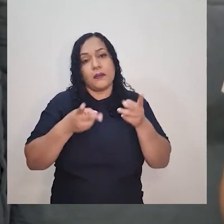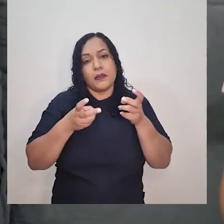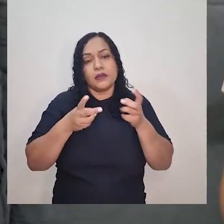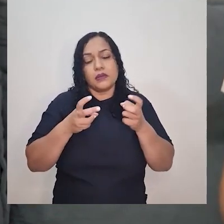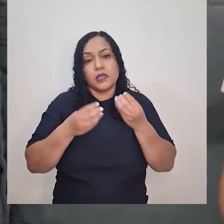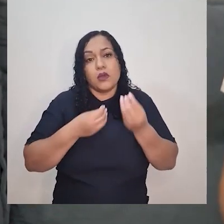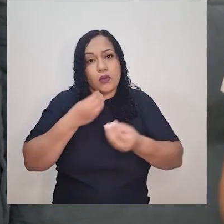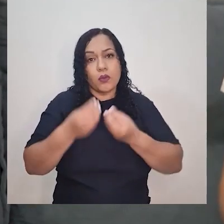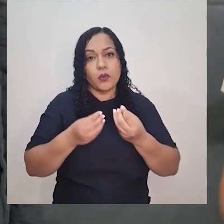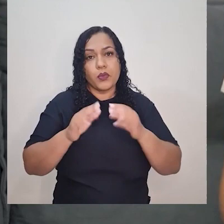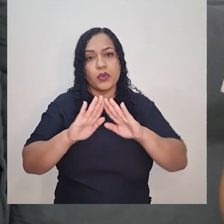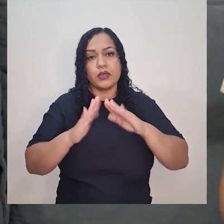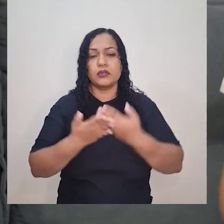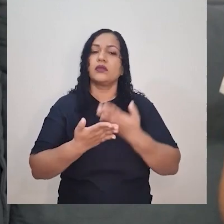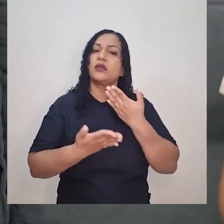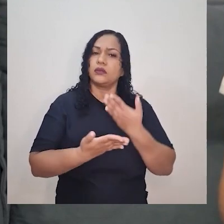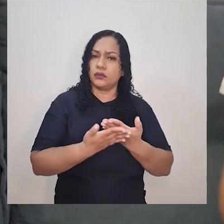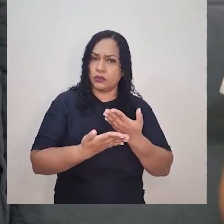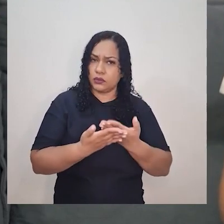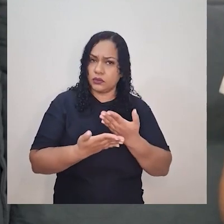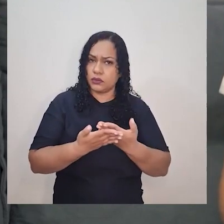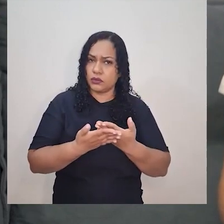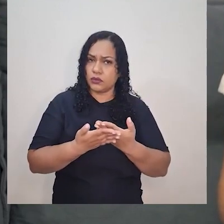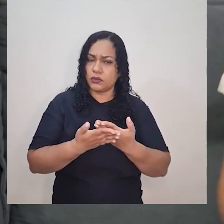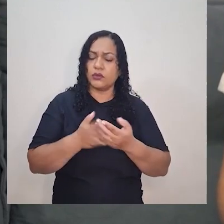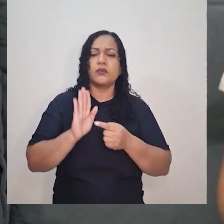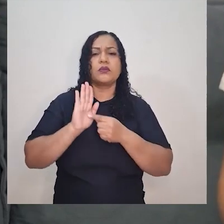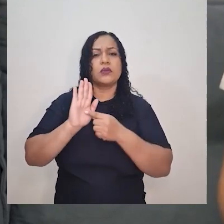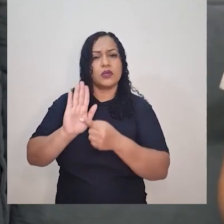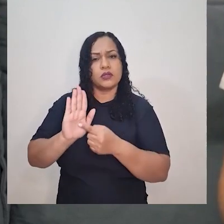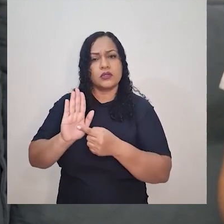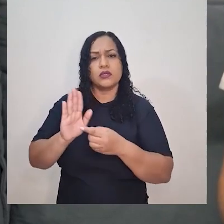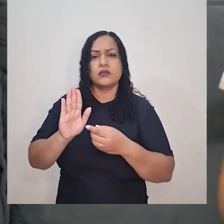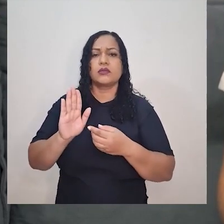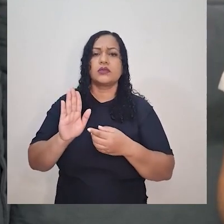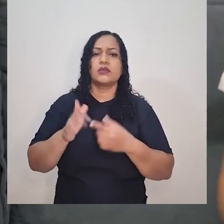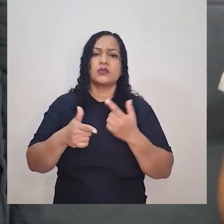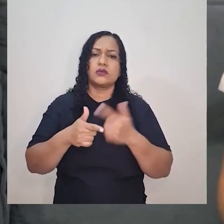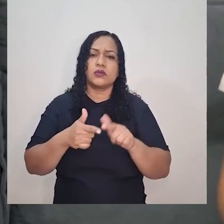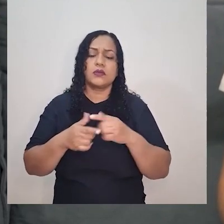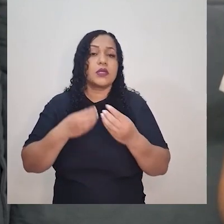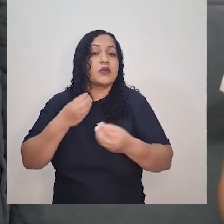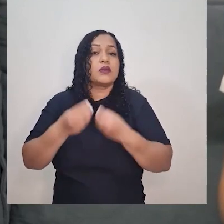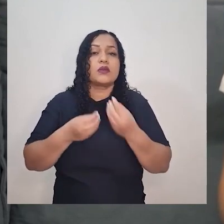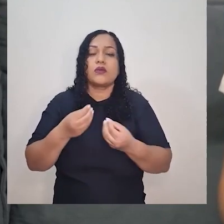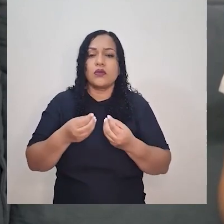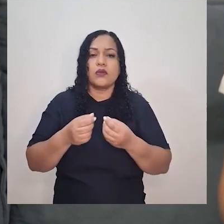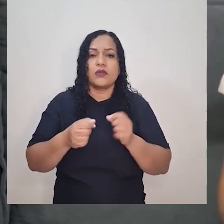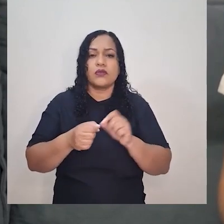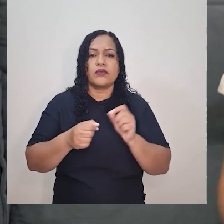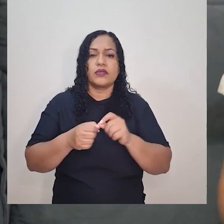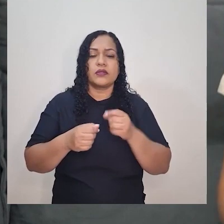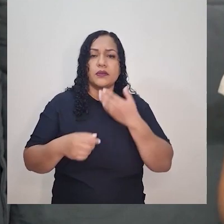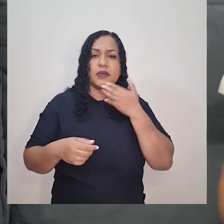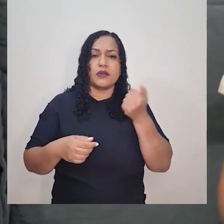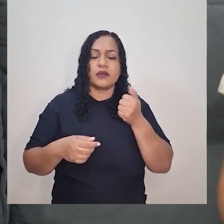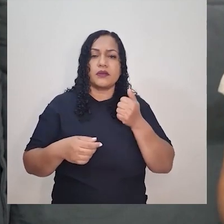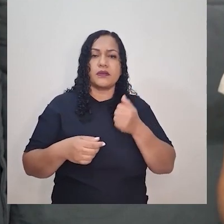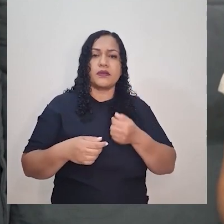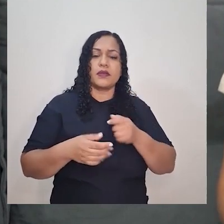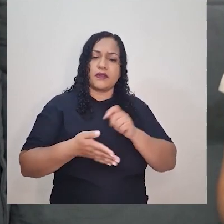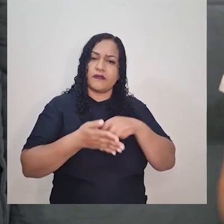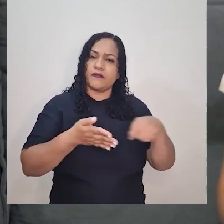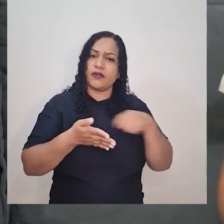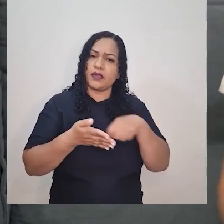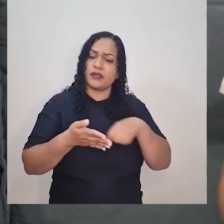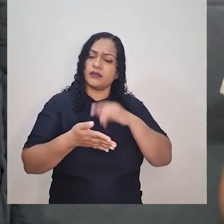da escola, estudamos, levantamos planos de ação e aí a gente faz o quê? Engaveta. Não, ele precisa